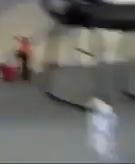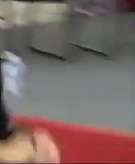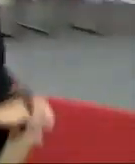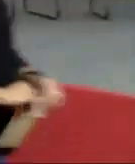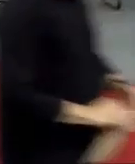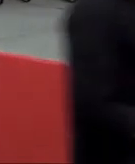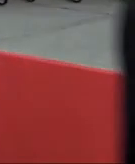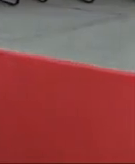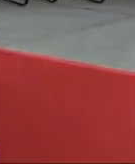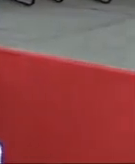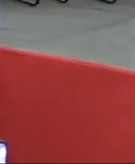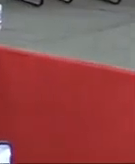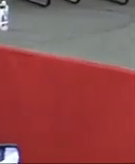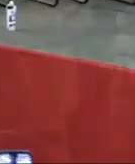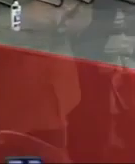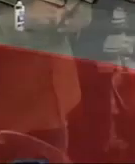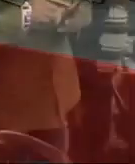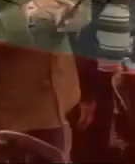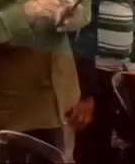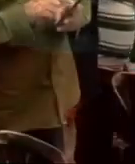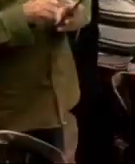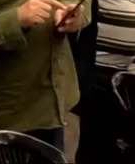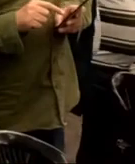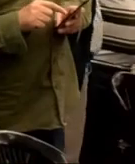a gente só pede para que,